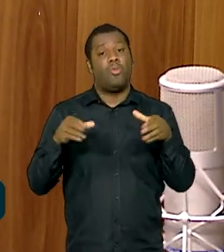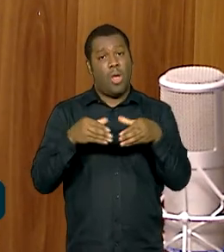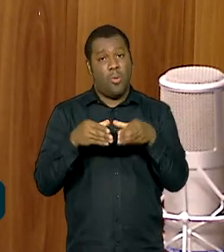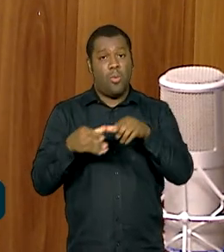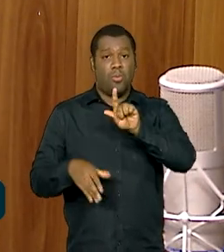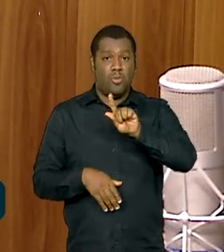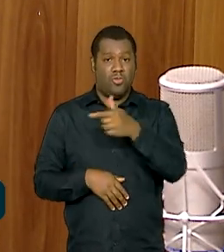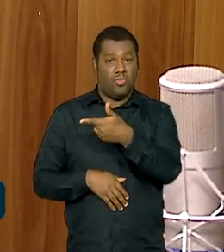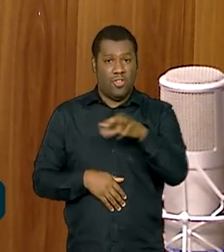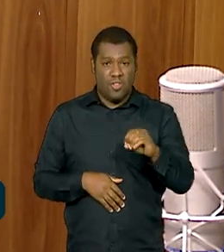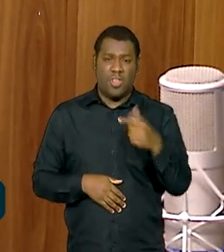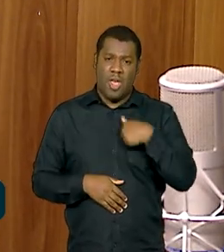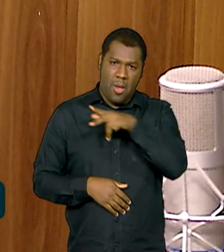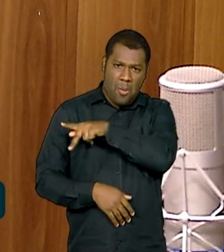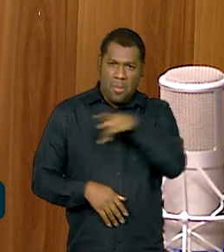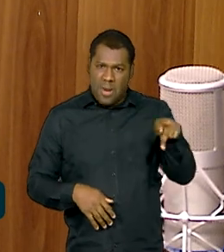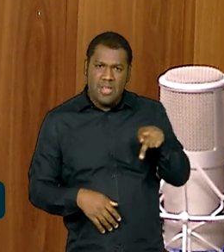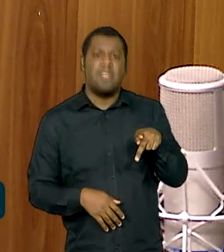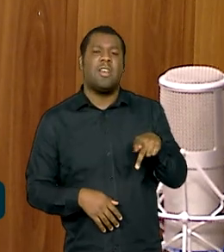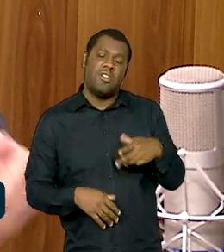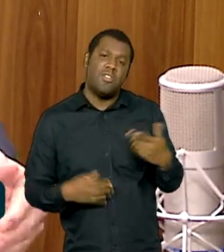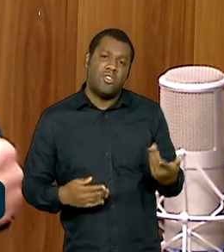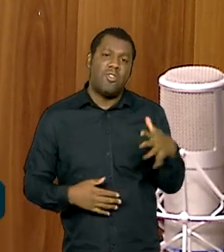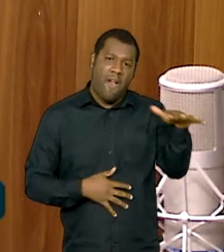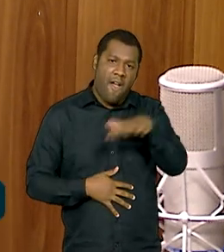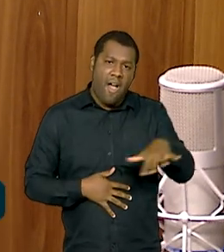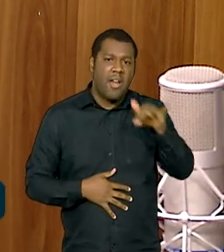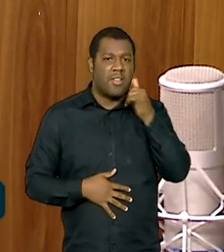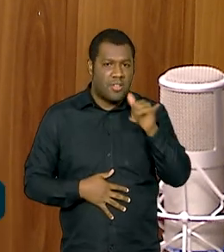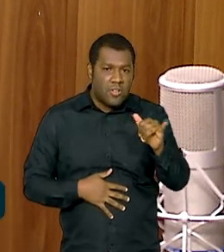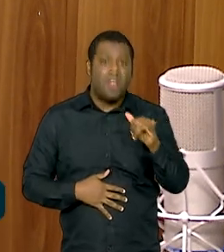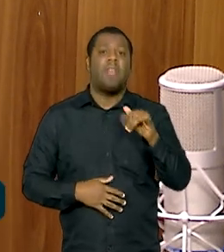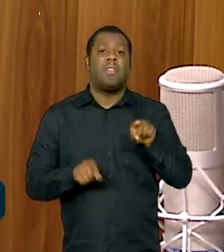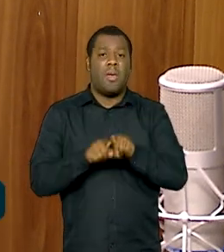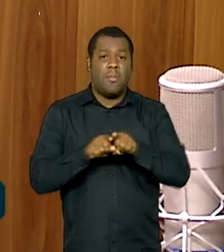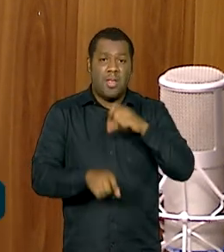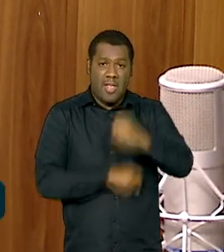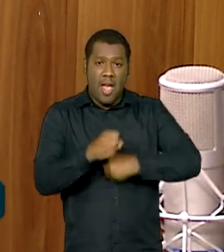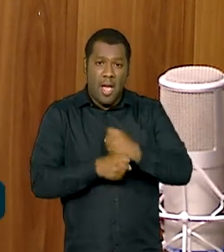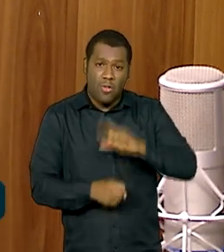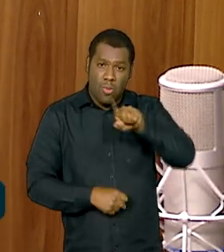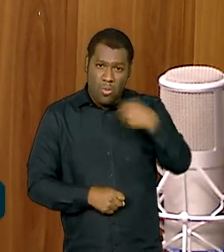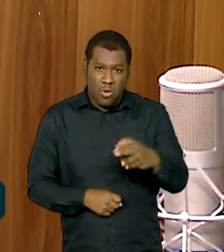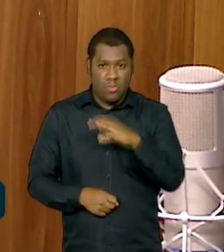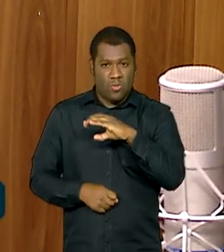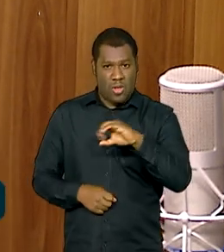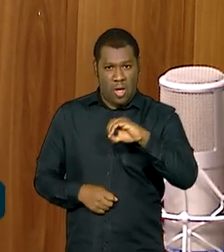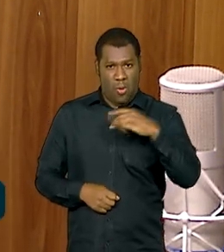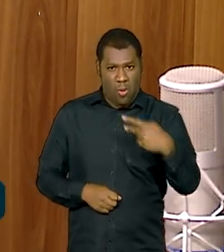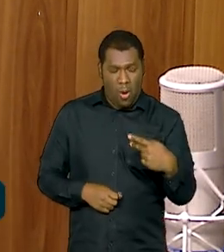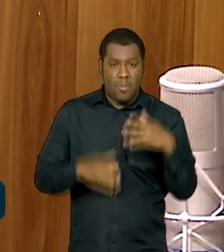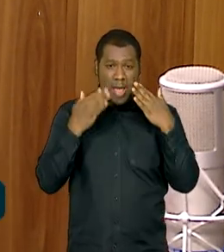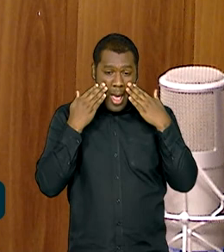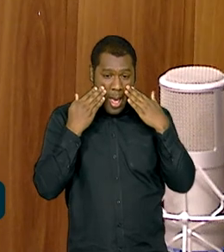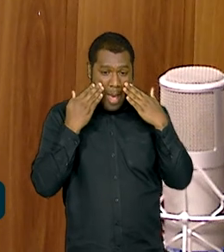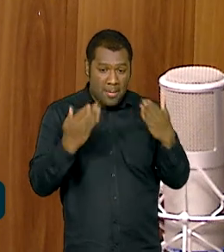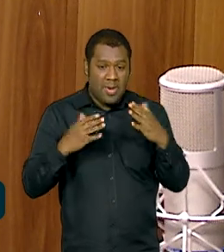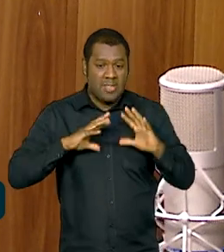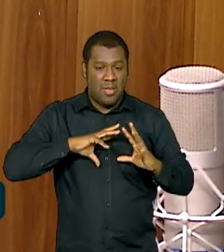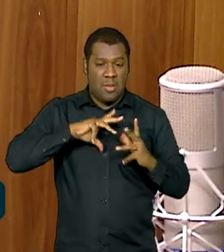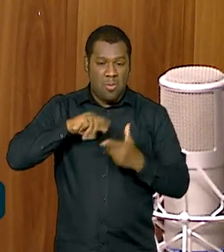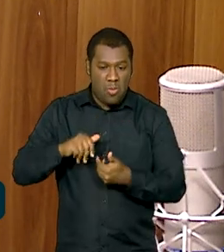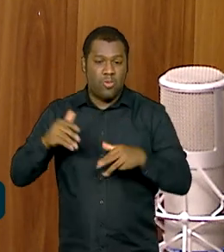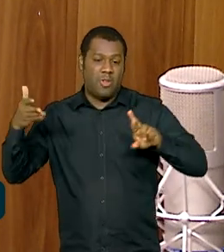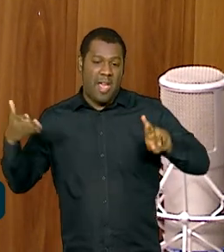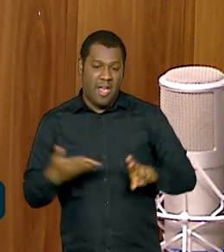eh o G20 de energia e na COP ano que vem nós vamos poder mostrar o Brasil pro mundo e vamos poder de novo